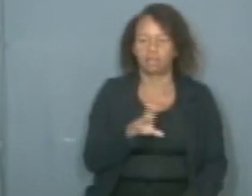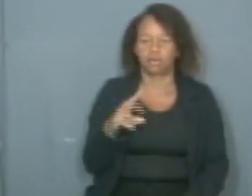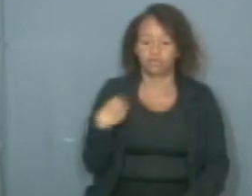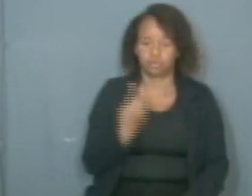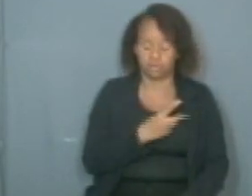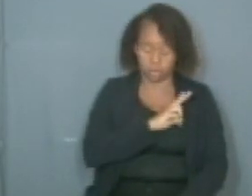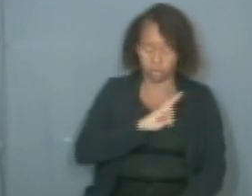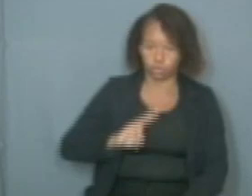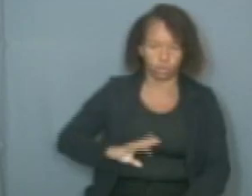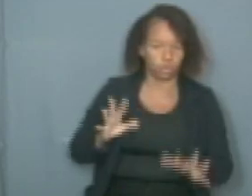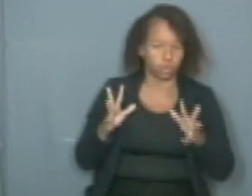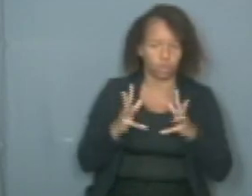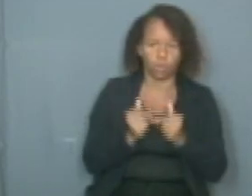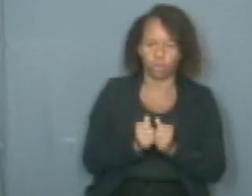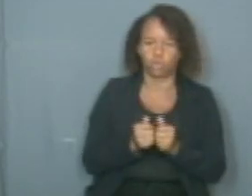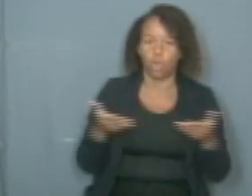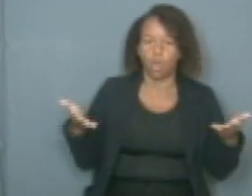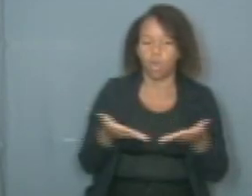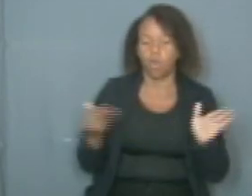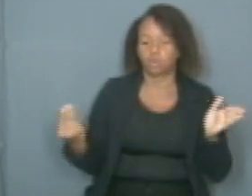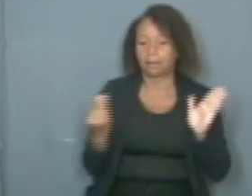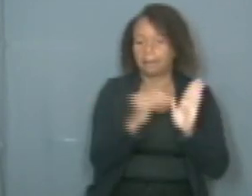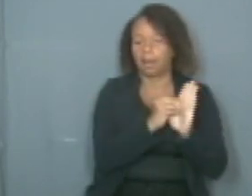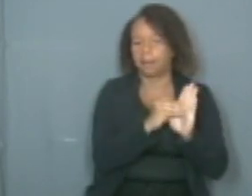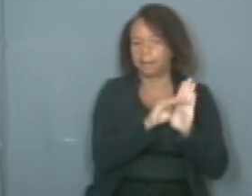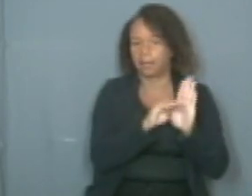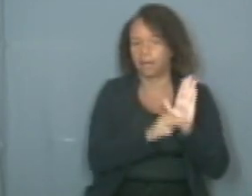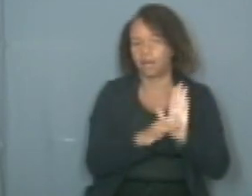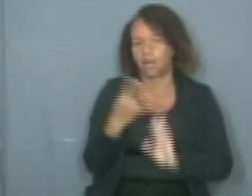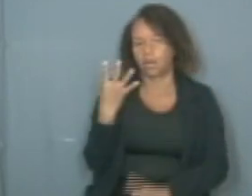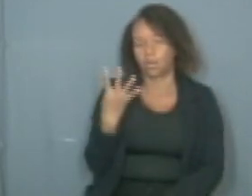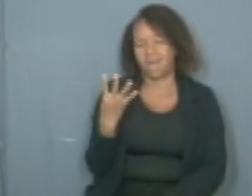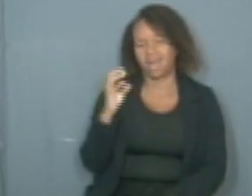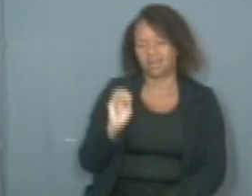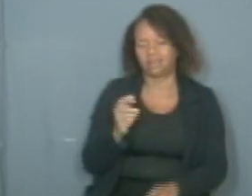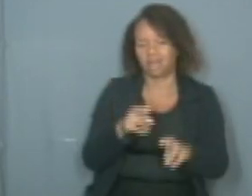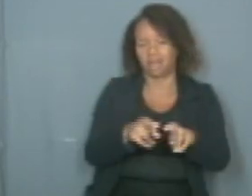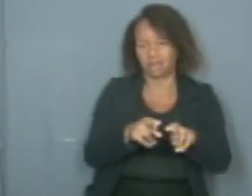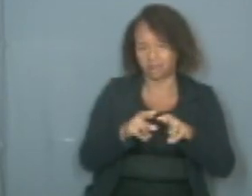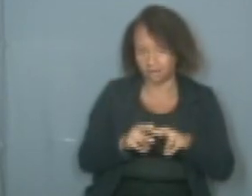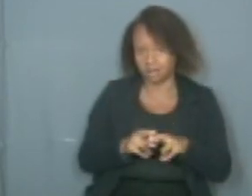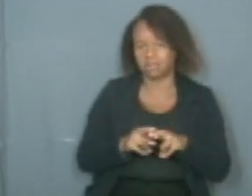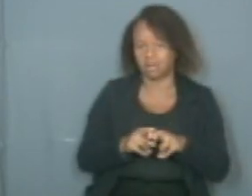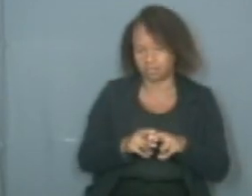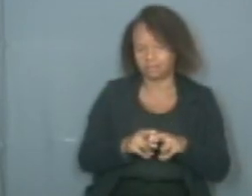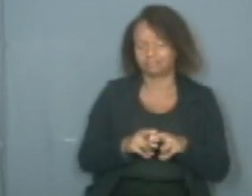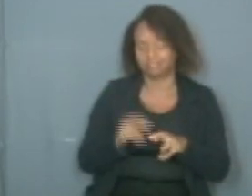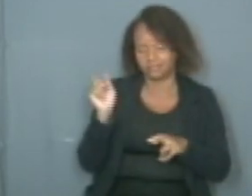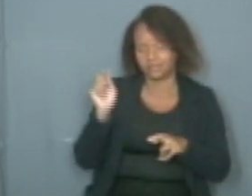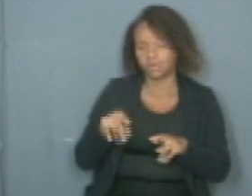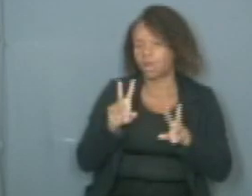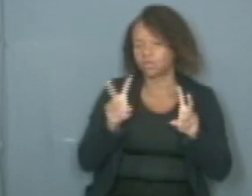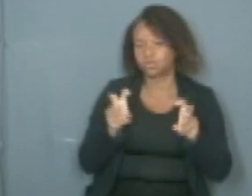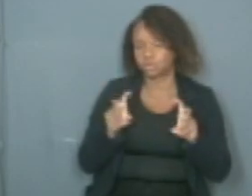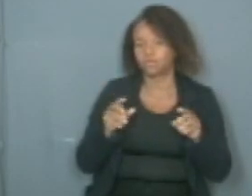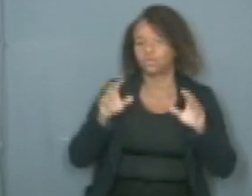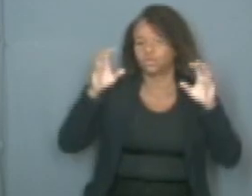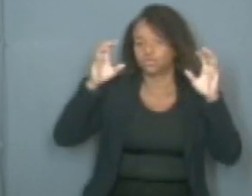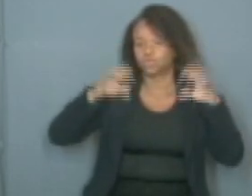todo. Esta casa colocou, hoje na pauta, 40 requerimentos que têm a ver com chuvas no Recife.